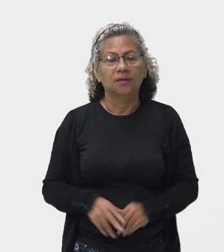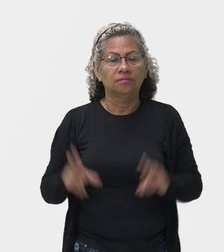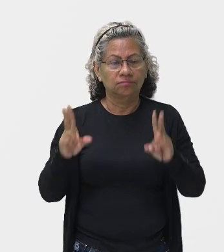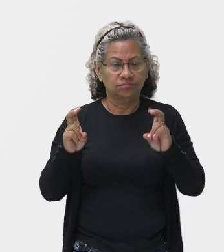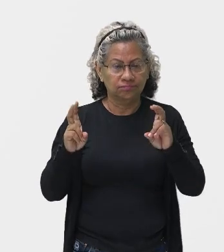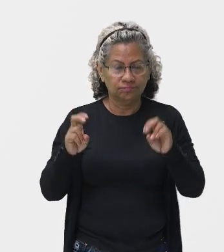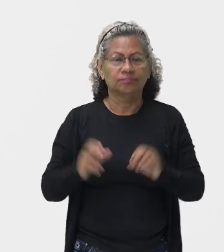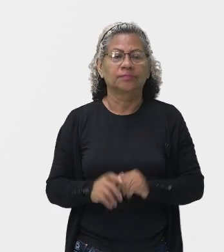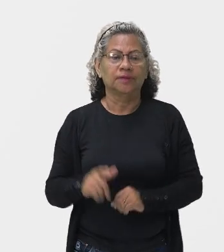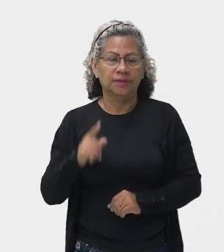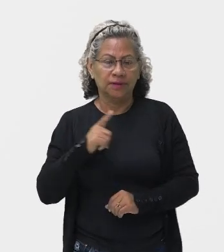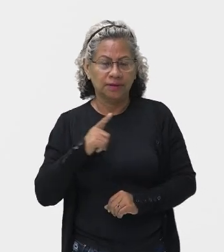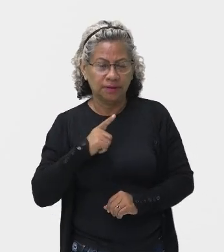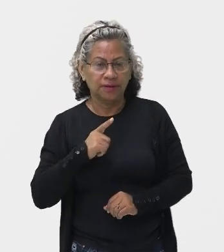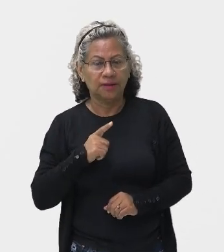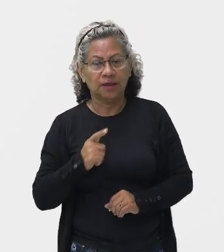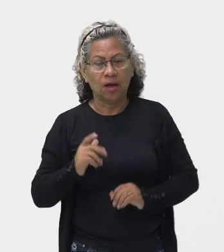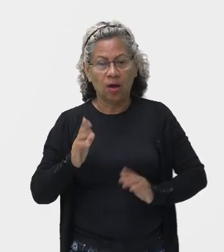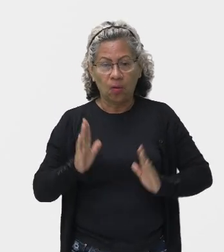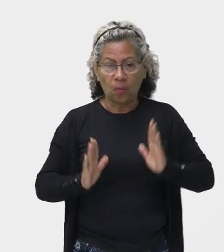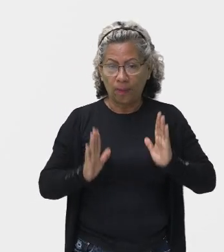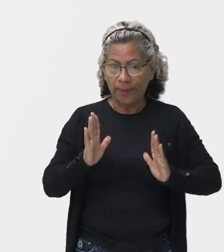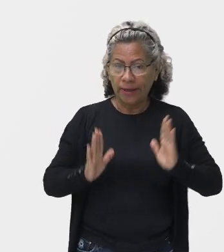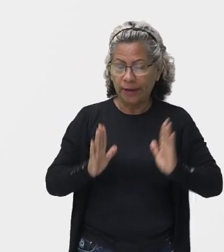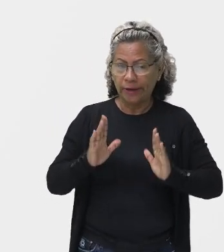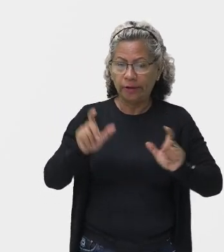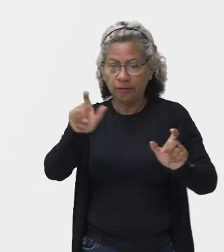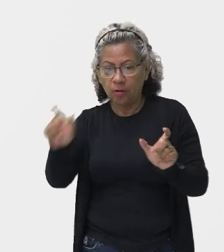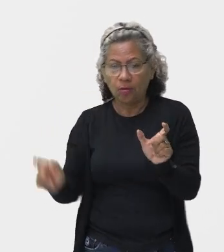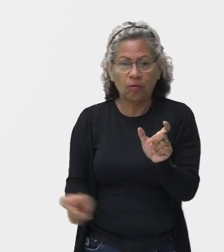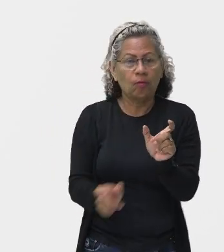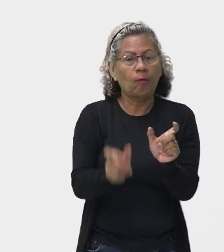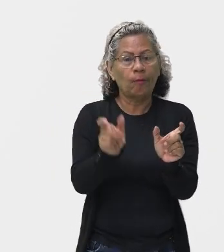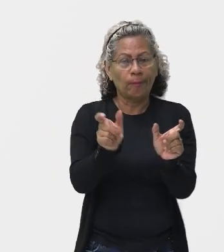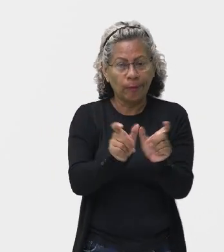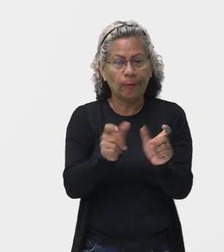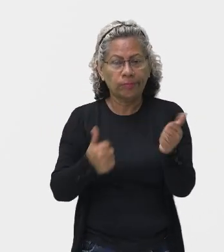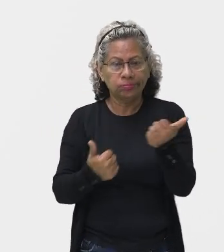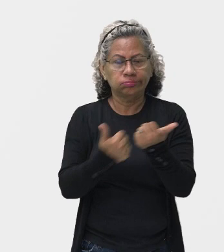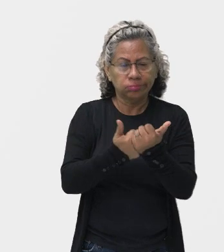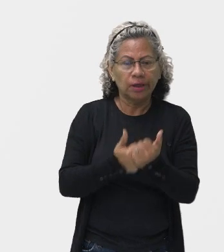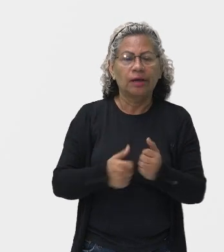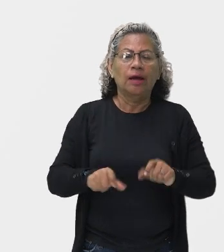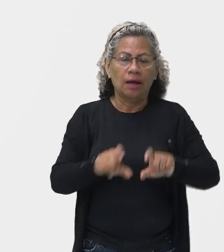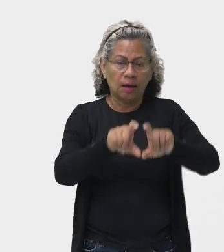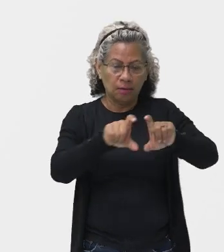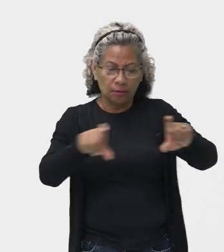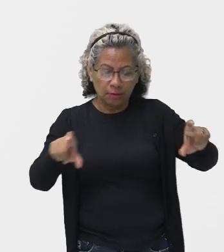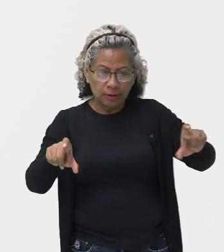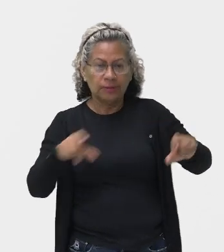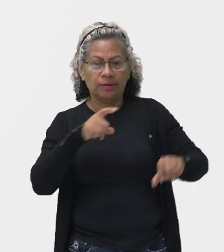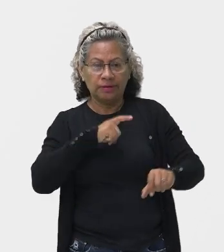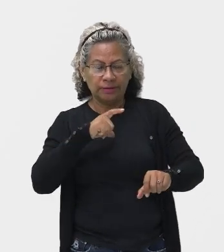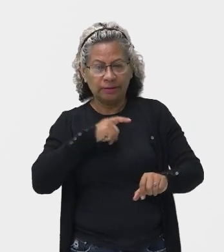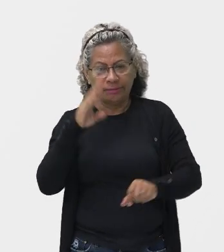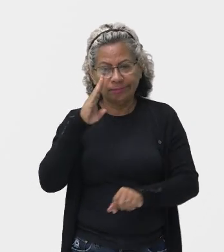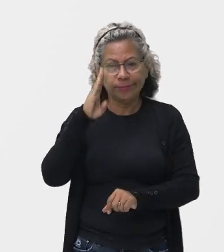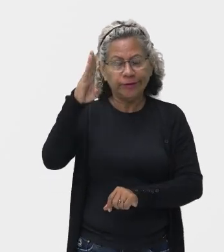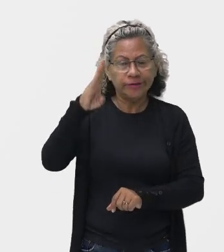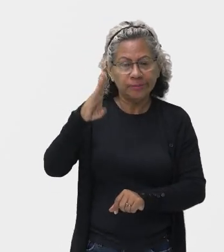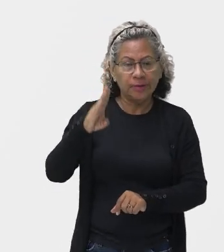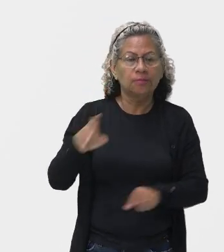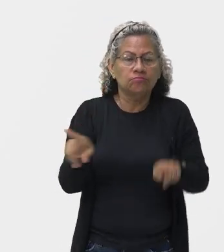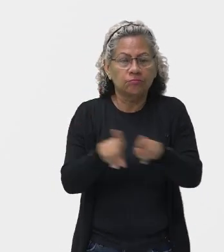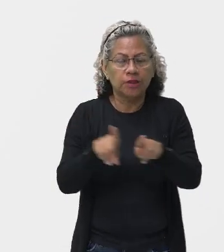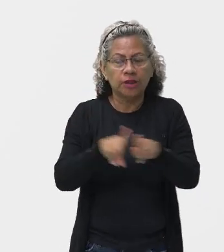período composto por subordinação, orações subordinadas substantivas, subjetiva, objetiva direta e